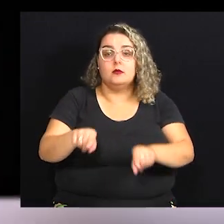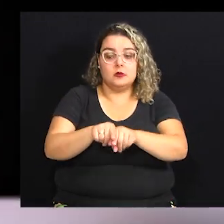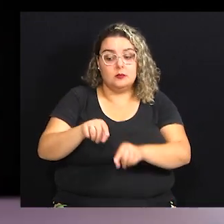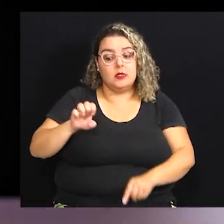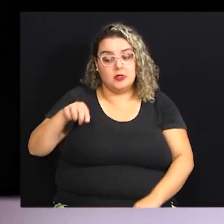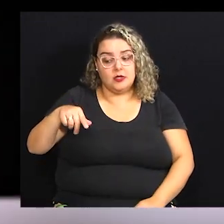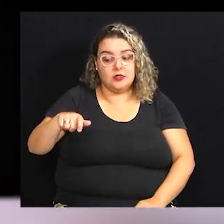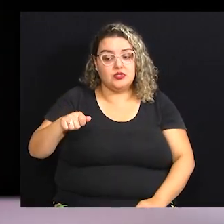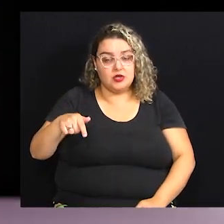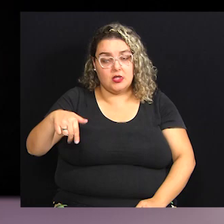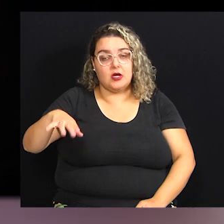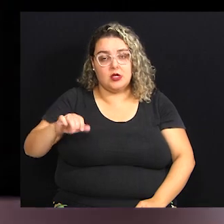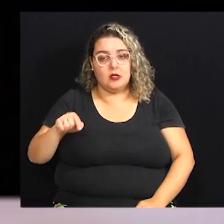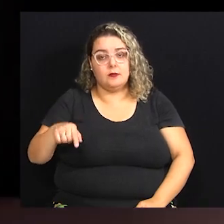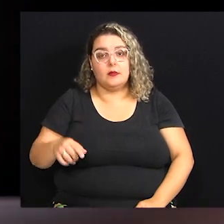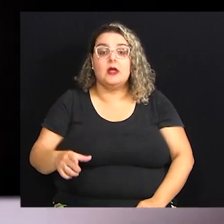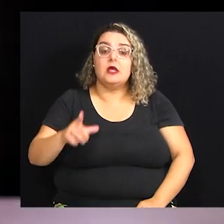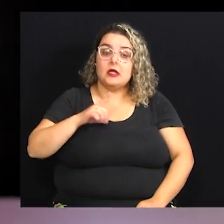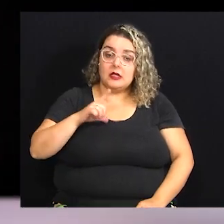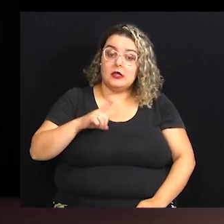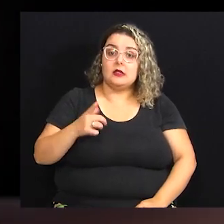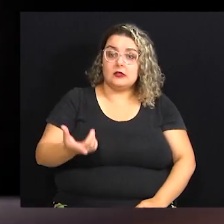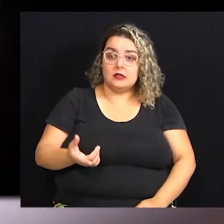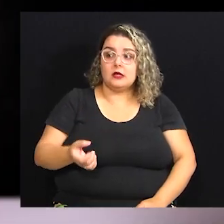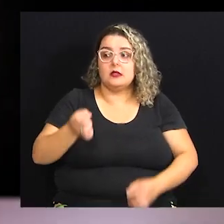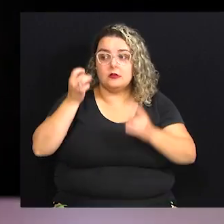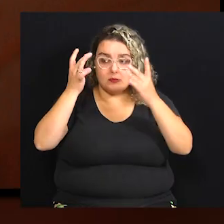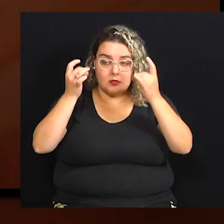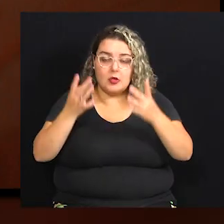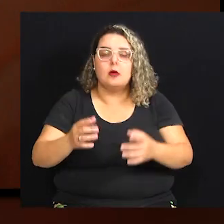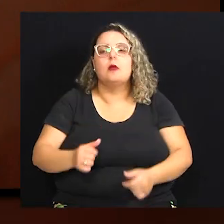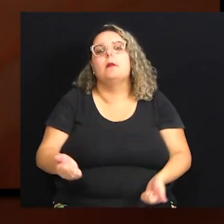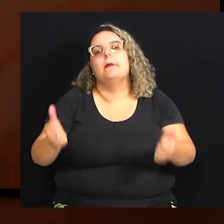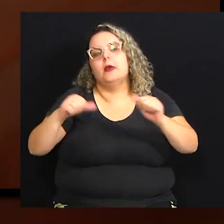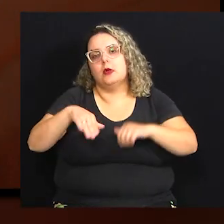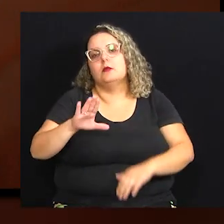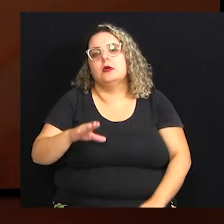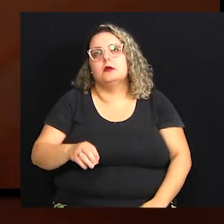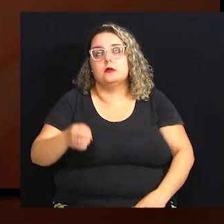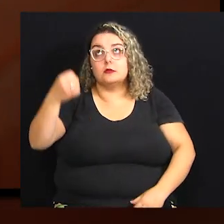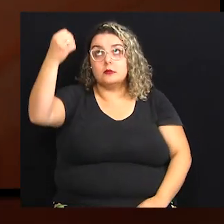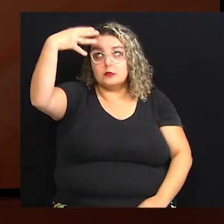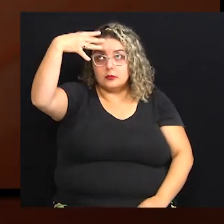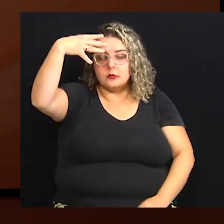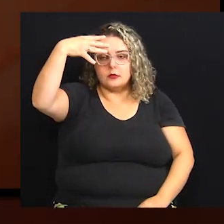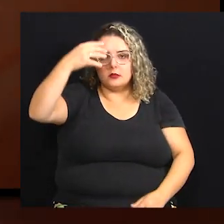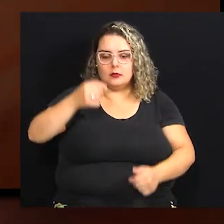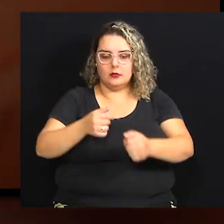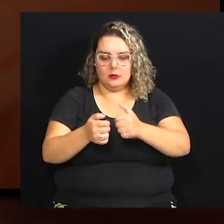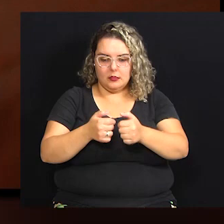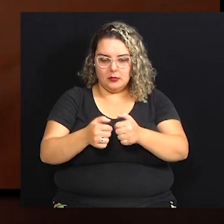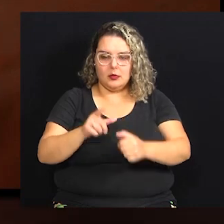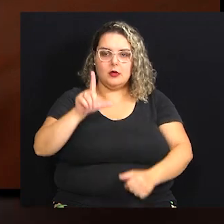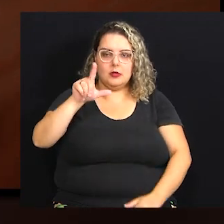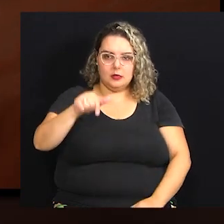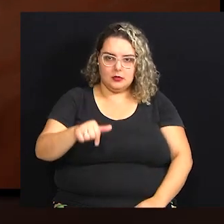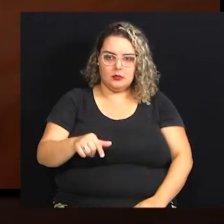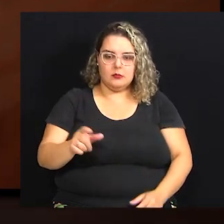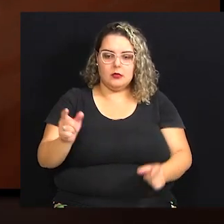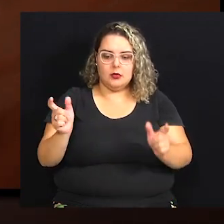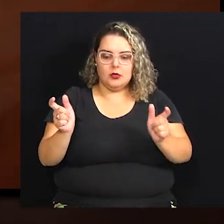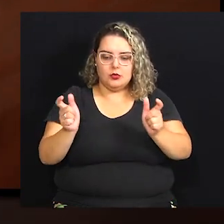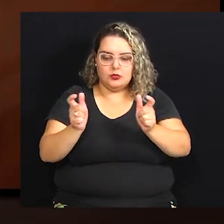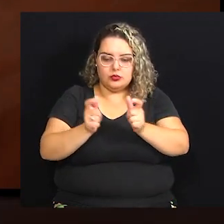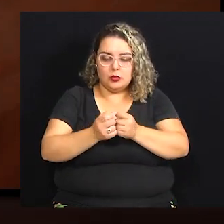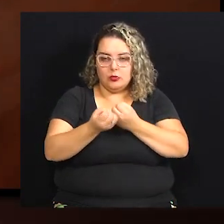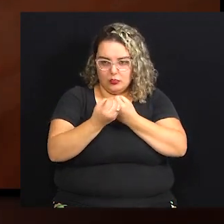quanto enxaqueca. Quem já tem uma tendência a ter dor de cabeça, isso piora. Então, o que a gente orienta é liga a luz, mexe no telefone, depois reduz